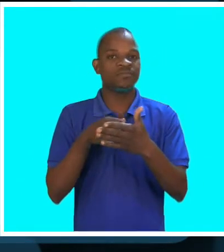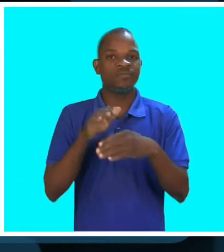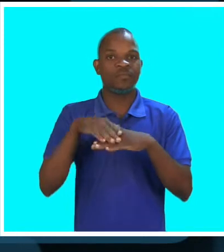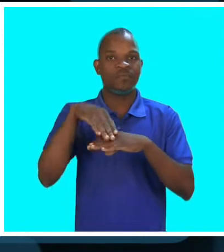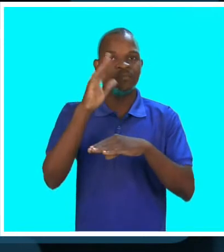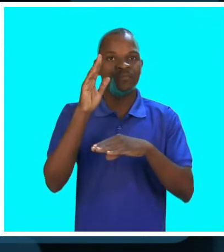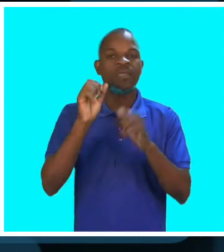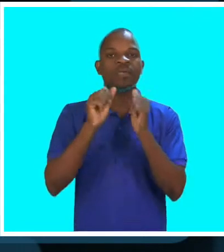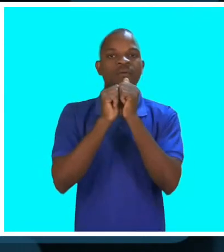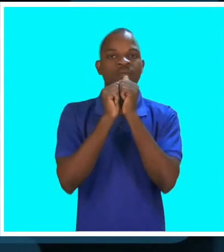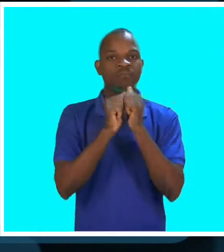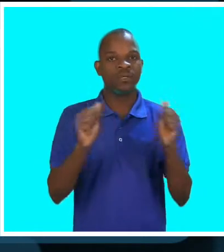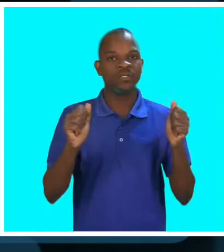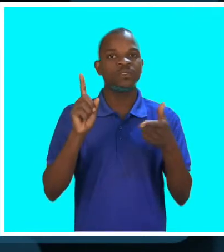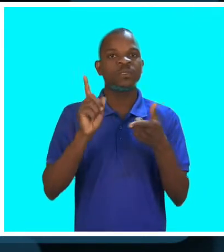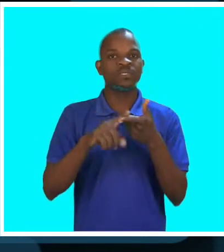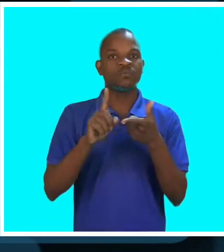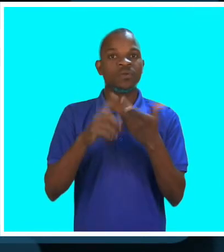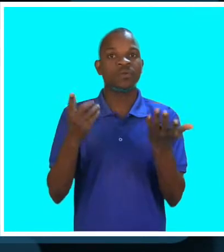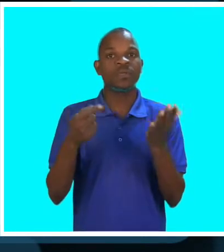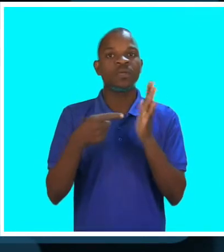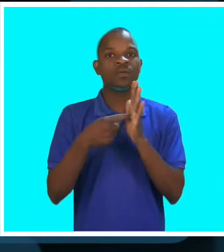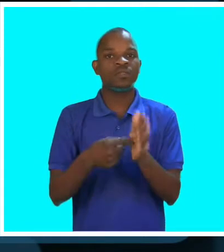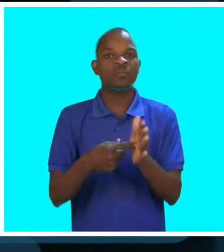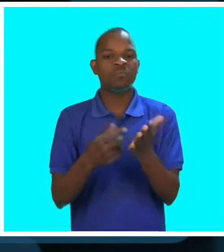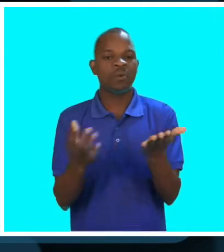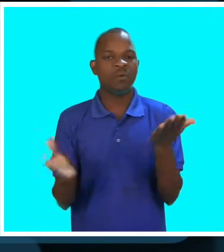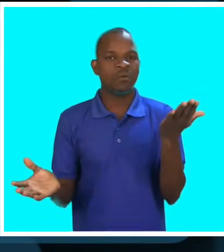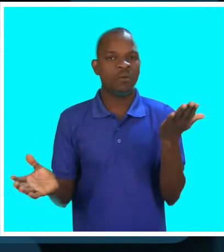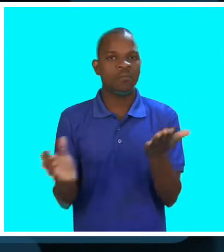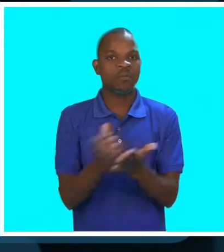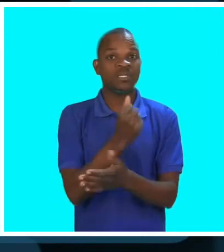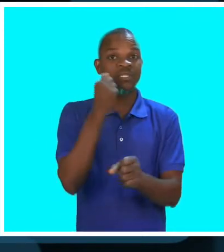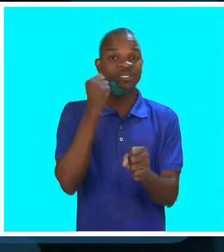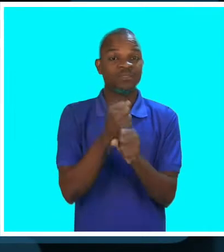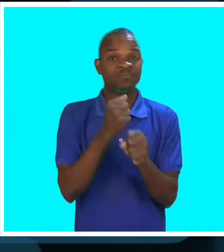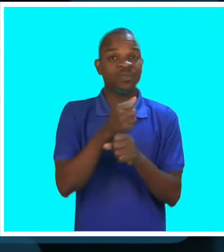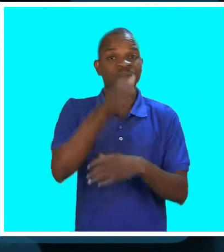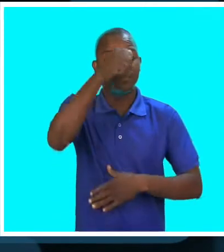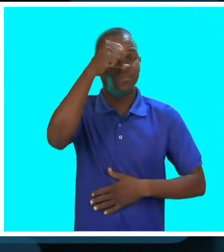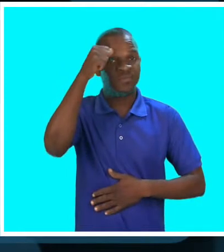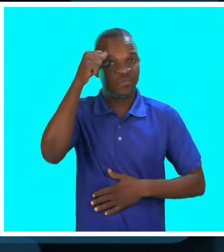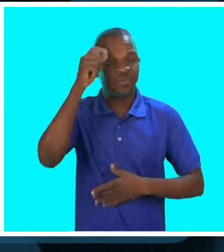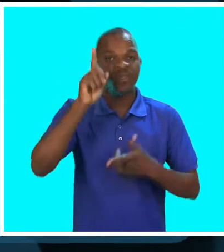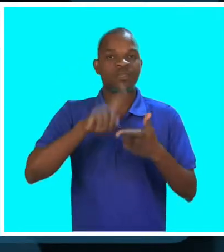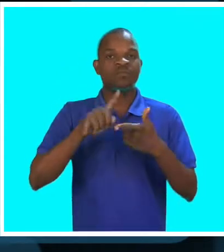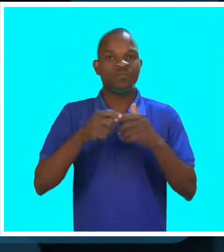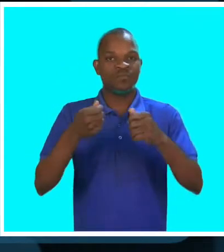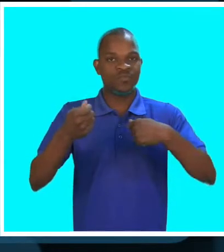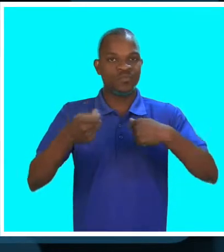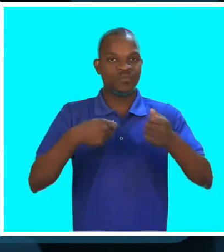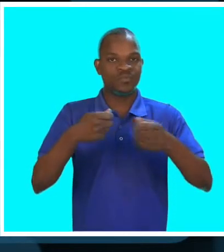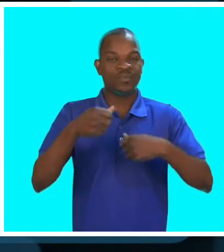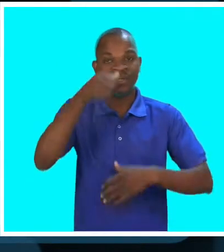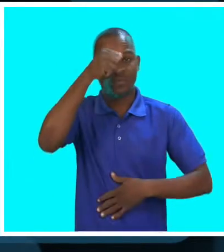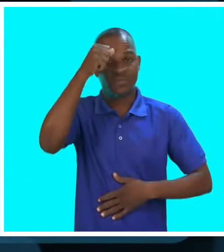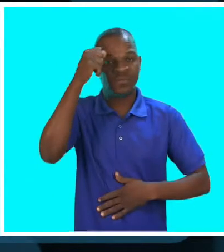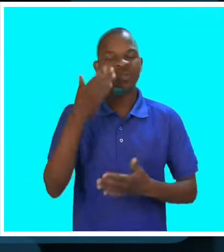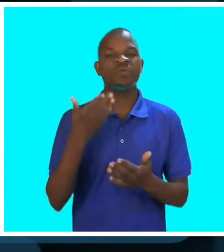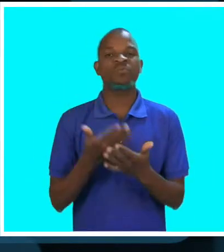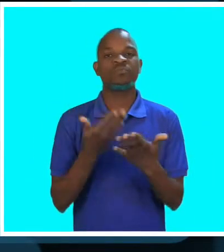e mesmo assim não conseguiam aceder o mercado de emprego ou criar o seu auto emprego